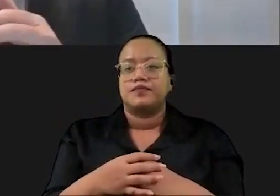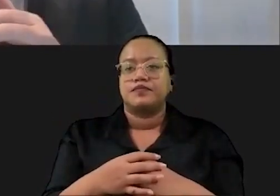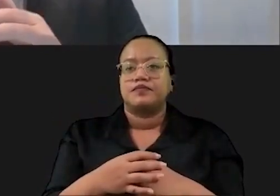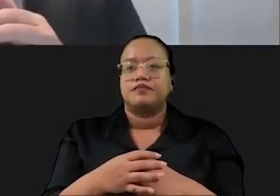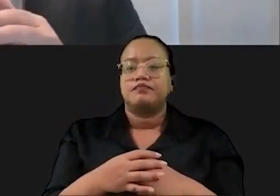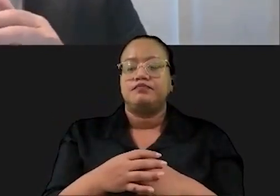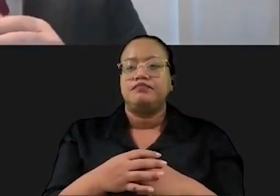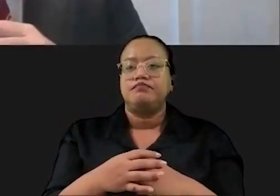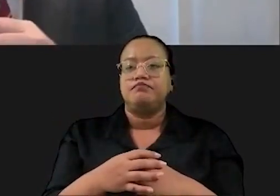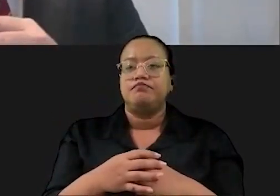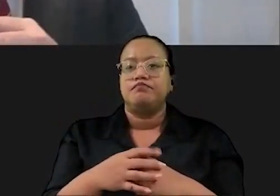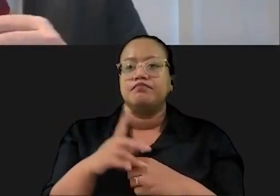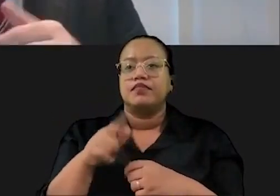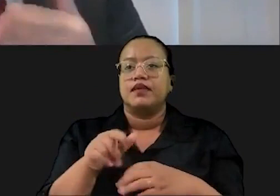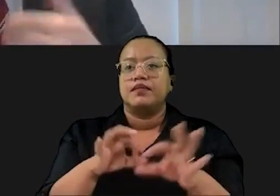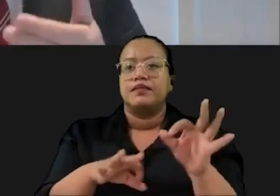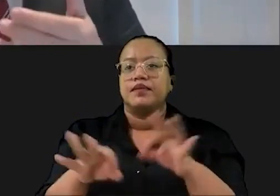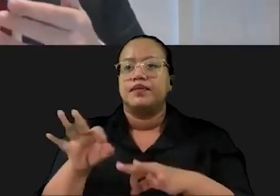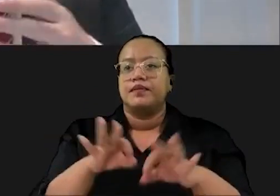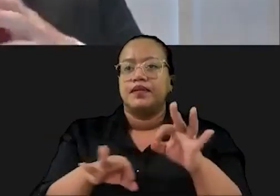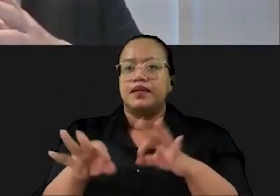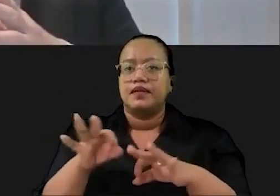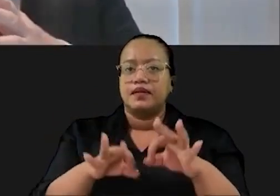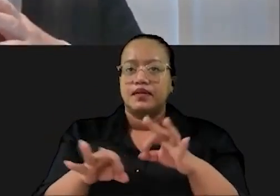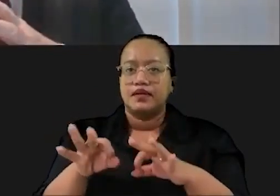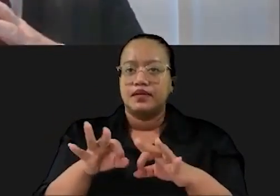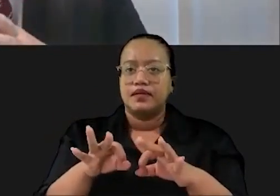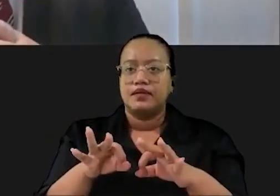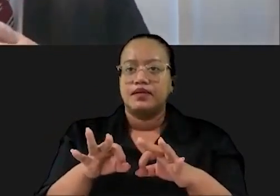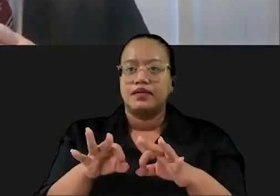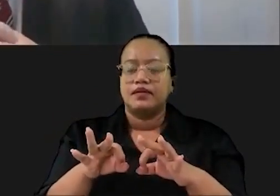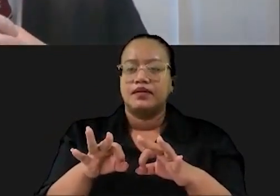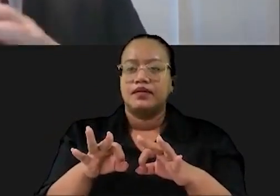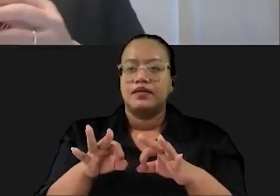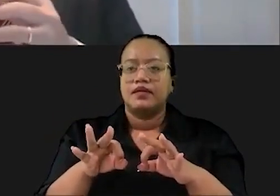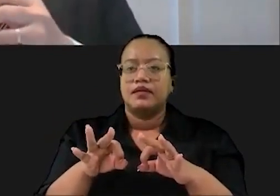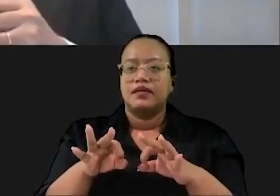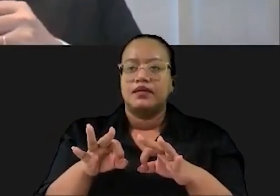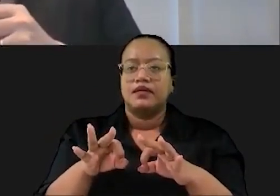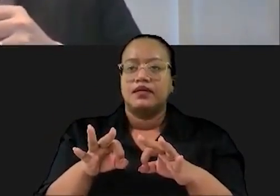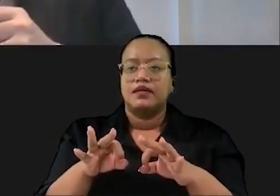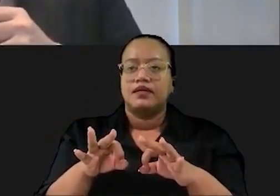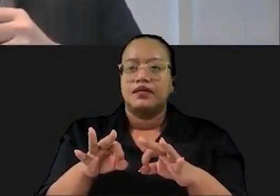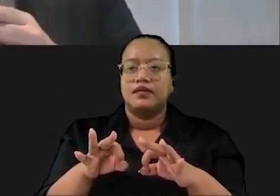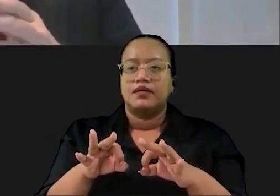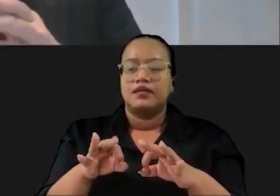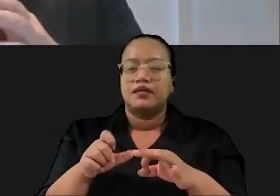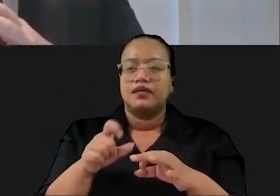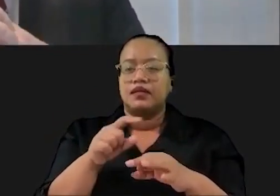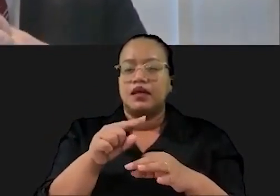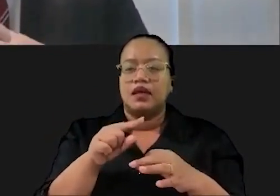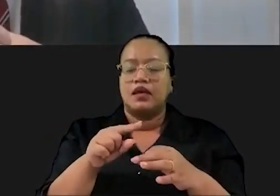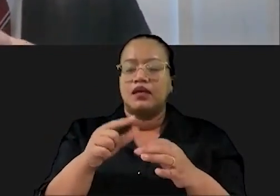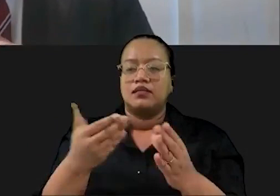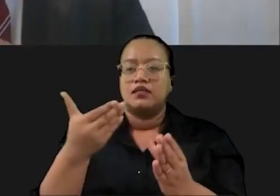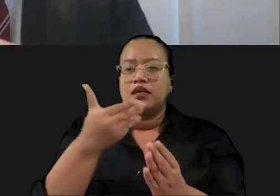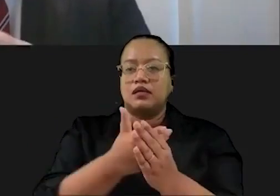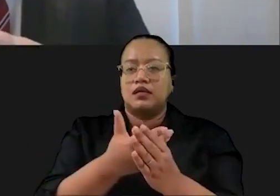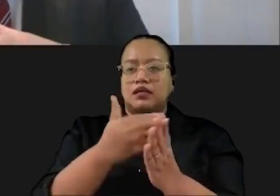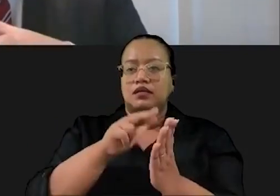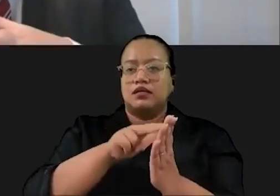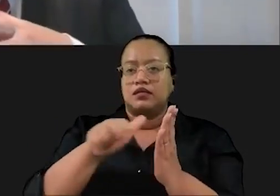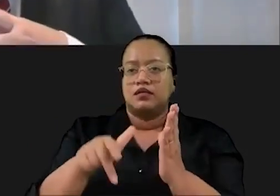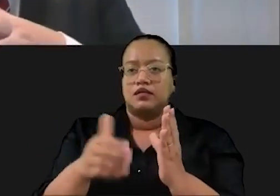o procedimento em um acervo relevante de processo, um acervo numeroso de processos. Um outro